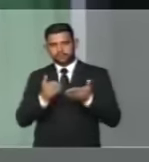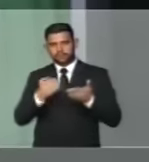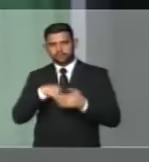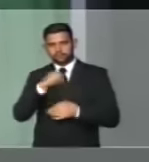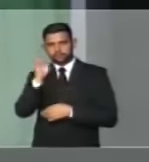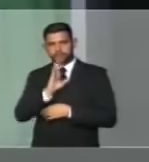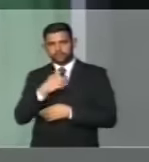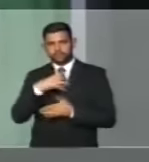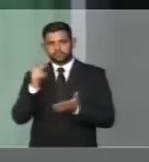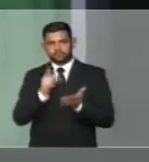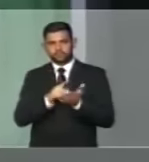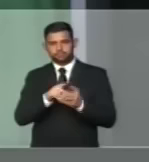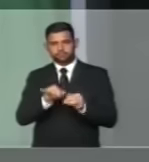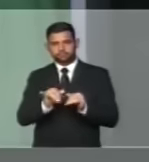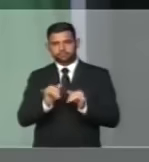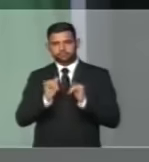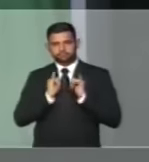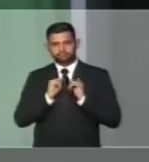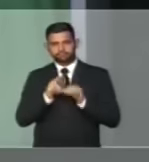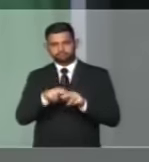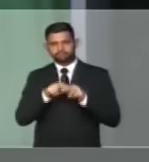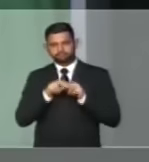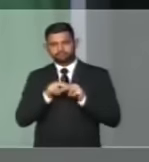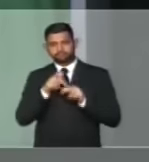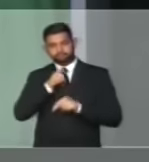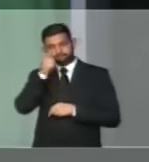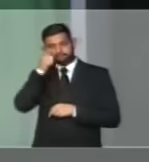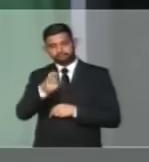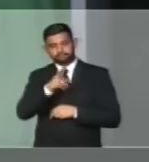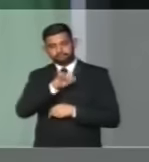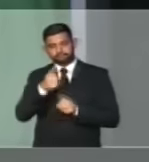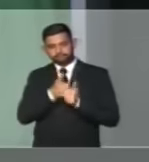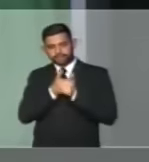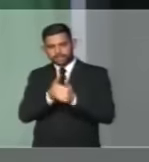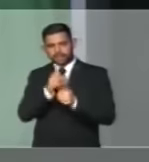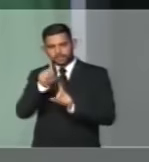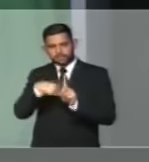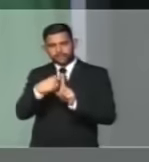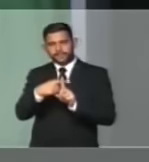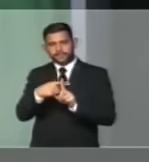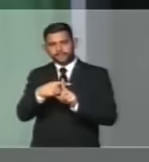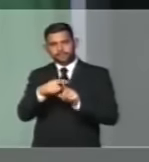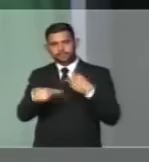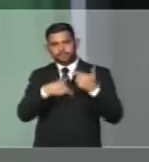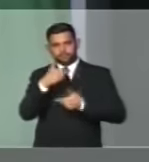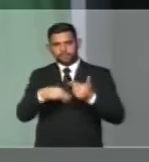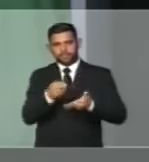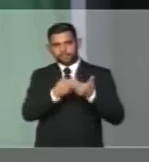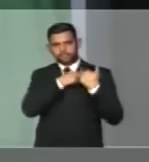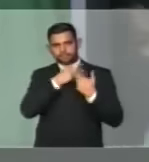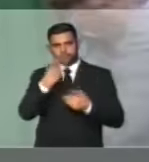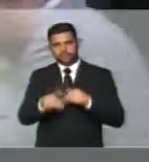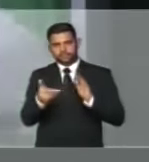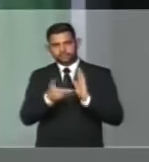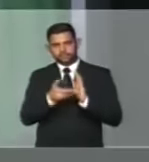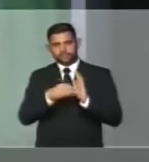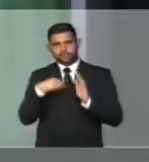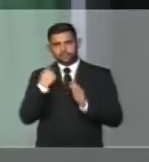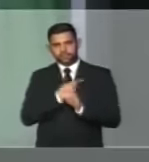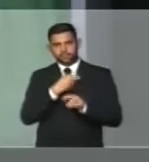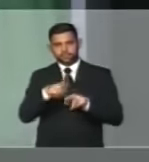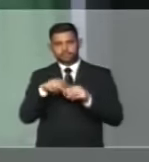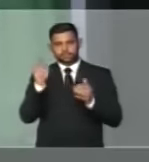o Brasil, de forma isenta, de forma atenta, vai acompanhar ainda mais a nossa responsabilidade. E nós,